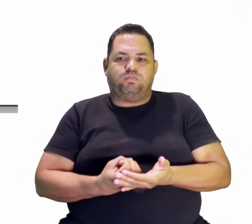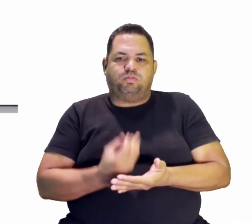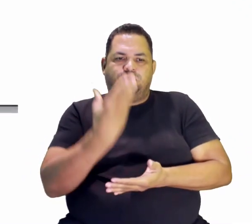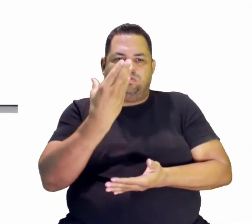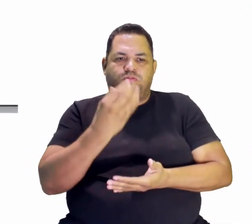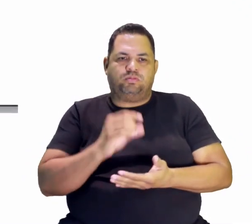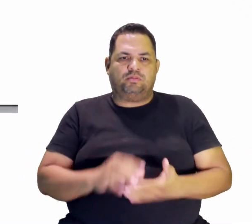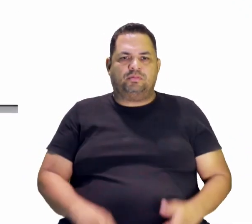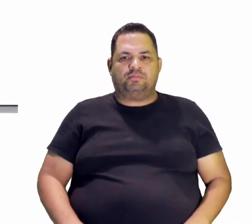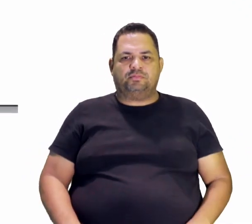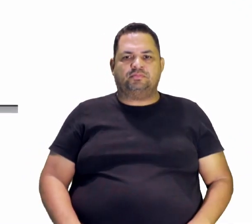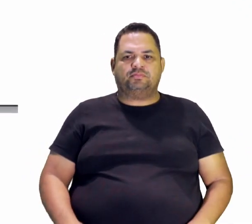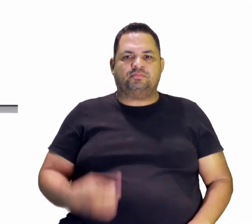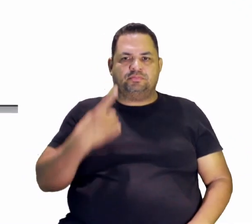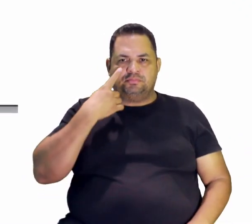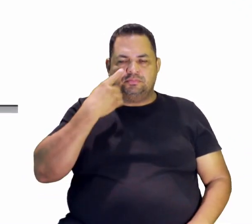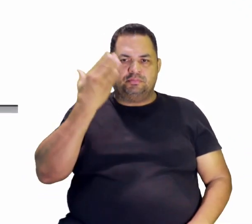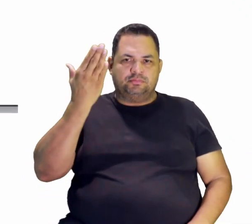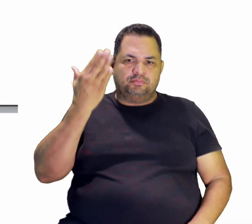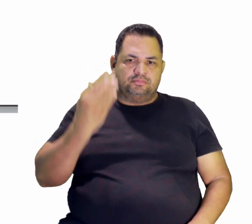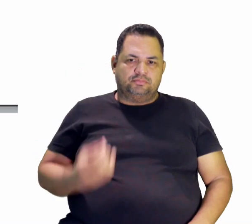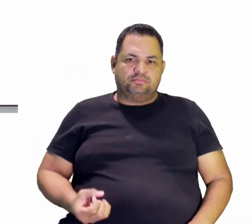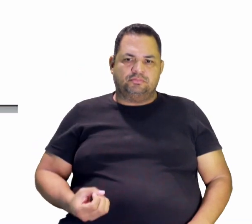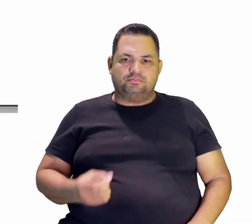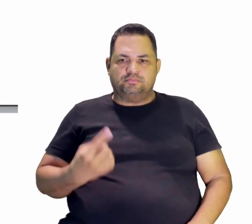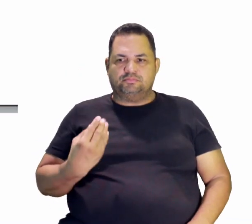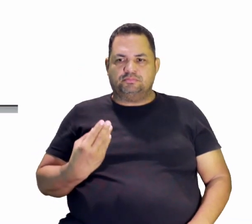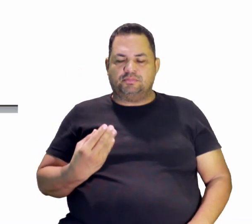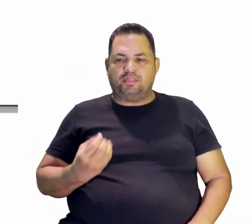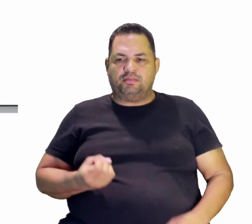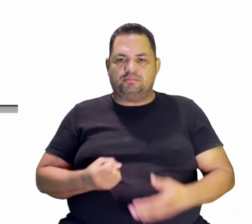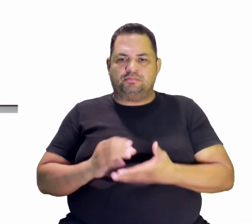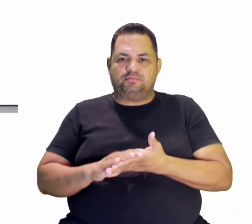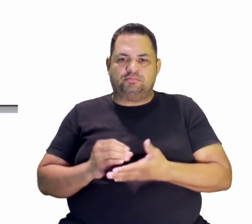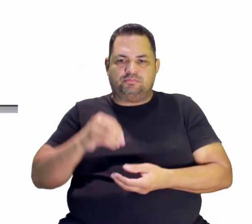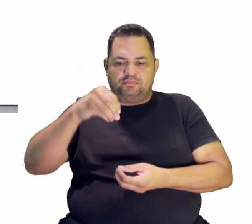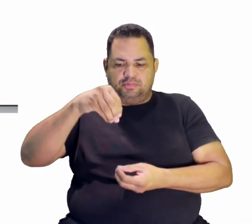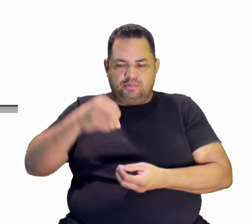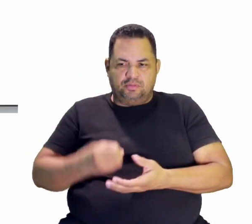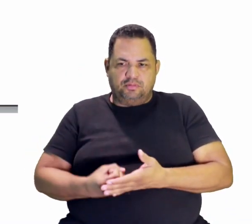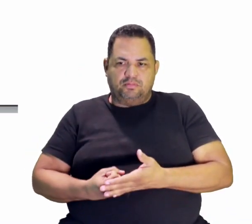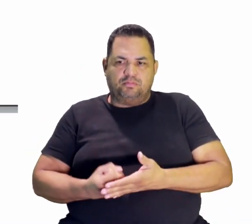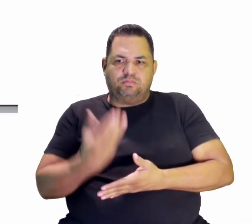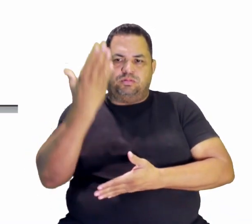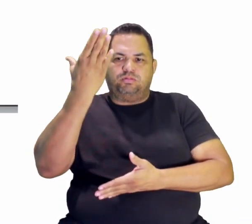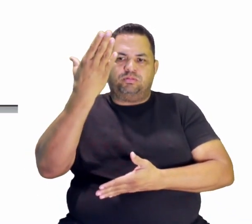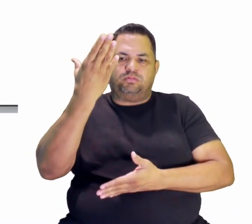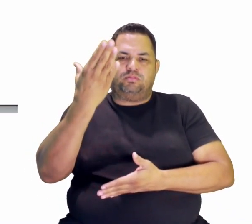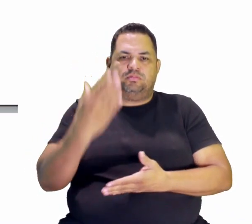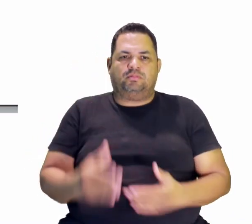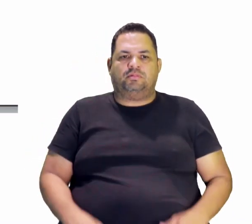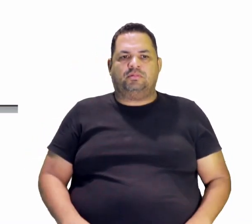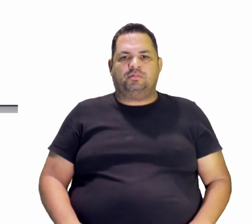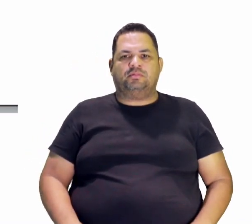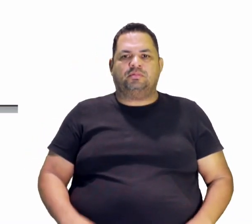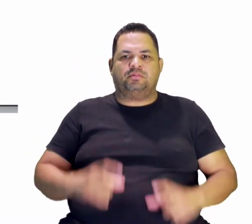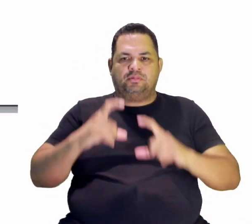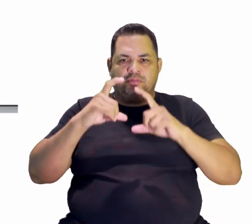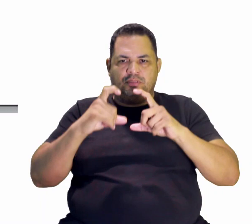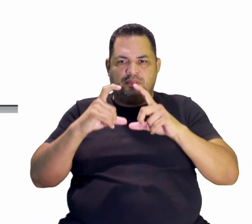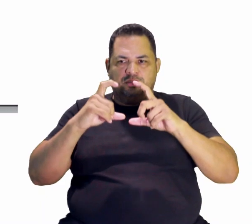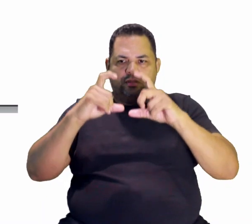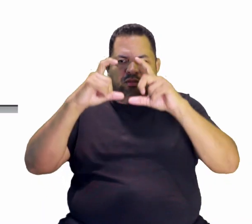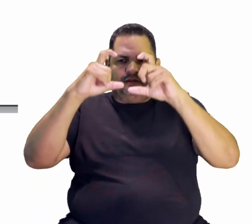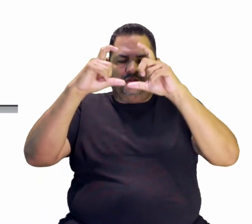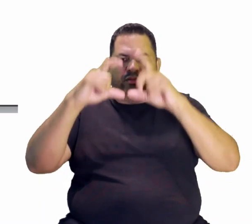ideal. Então, olha bem, a mola, pressionou a mola, soltou a bolinha. Como ele tirou as fotos da bolinha,